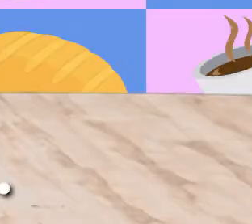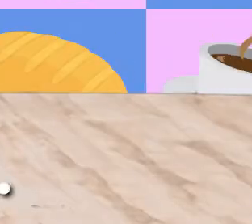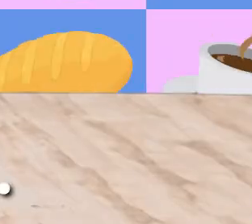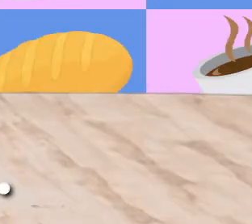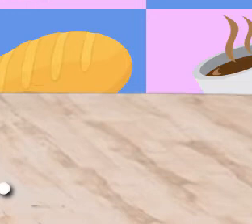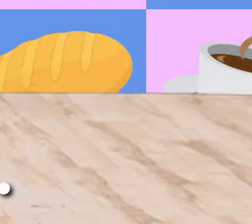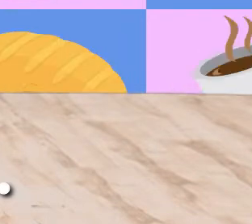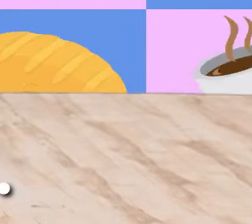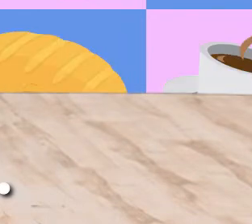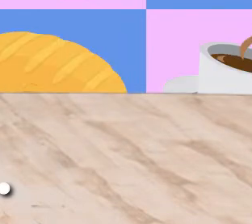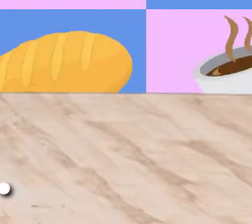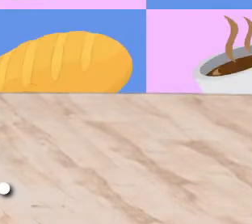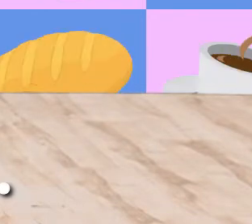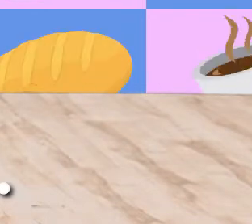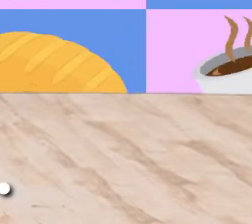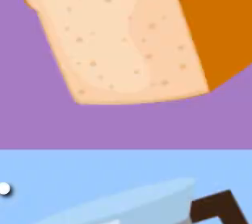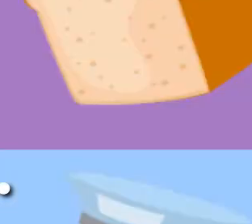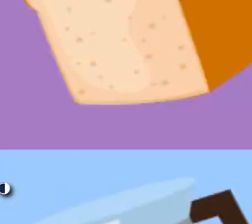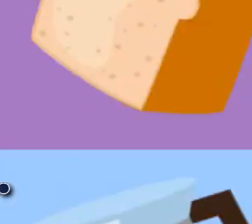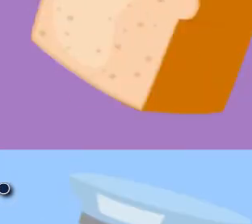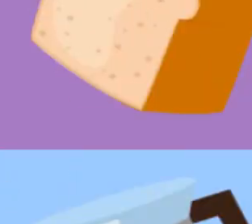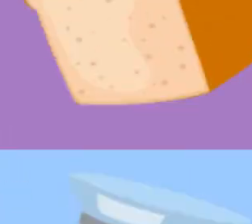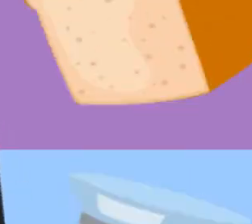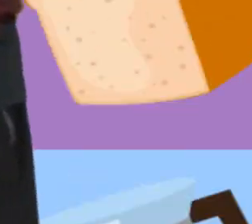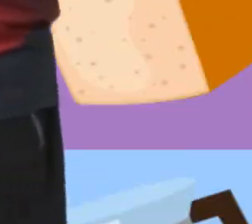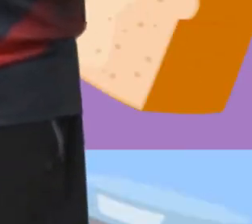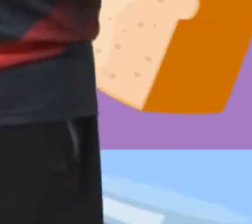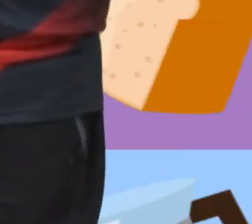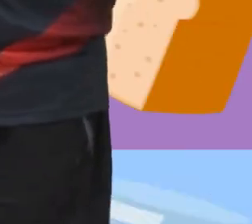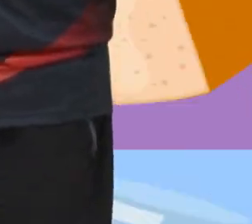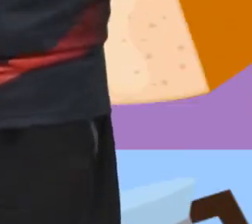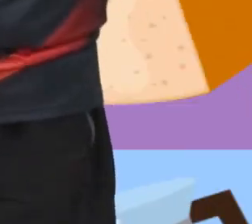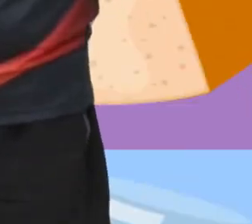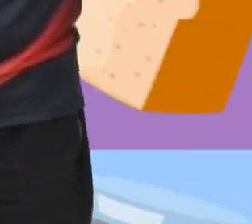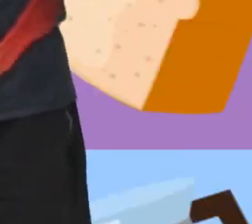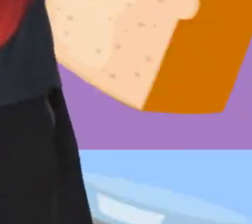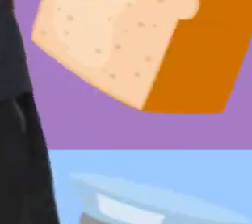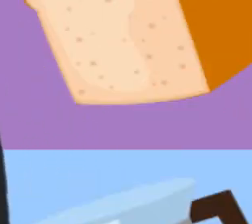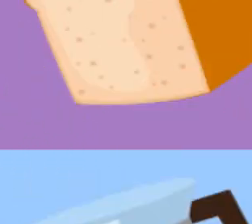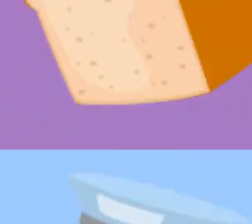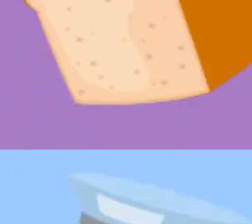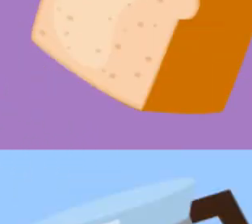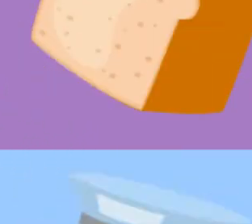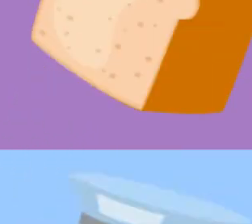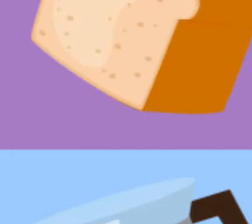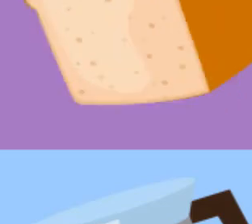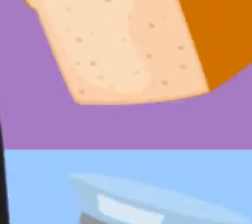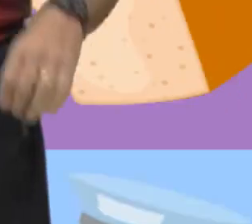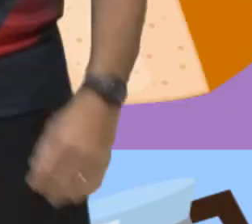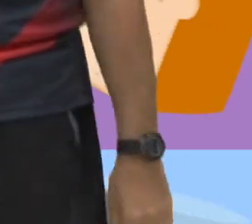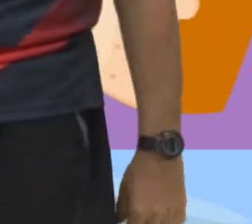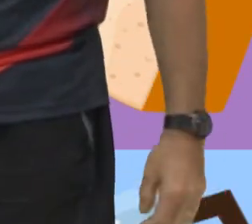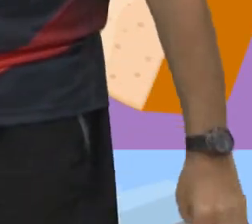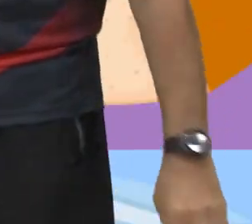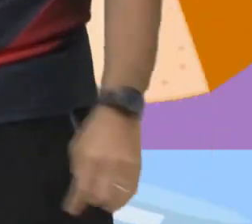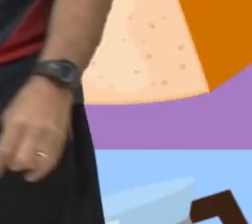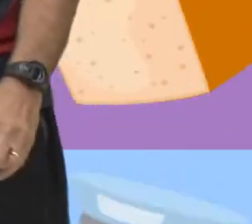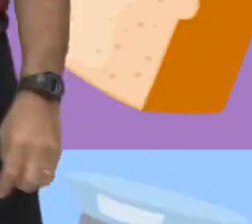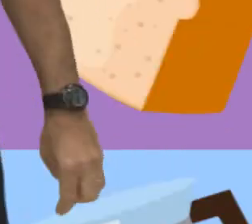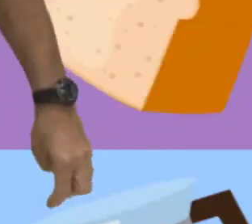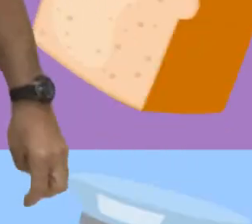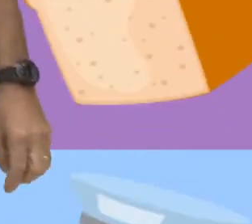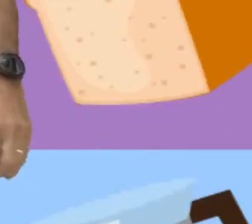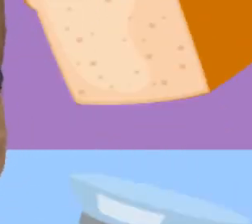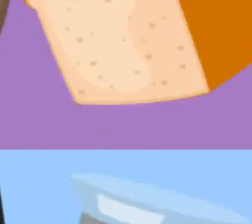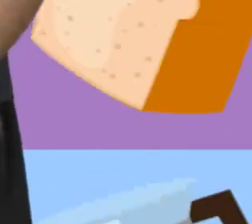Eu vou tomar o meu café. Pois forte eu quero ser.